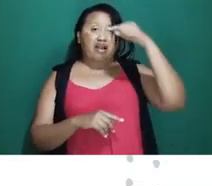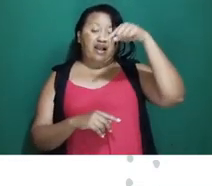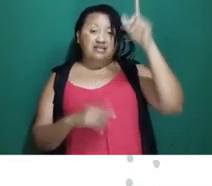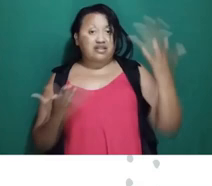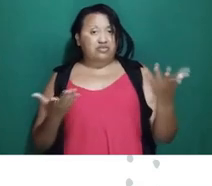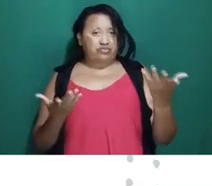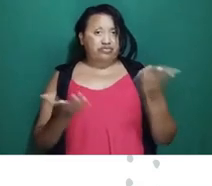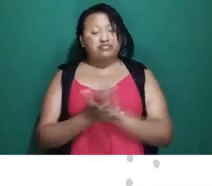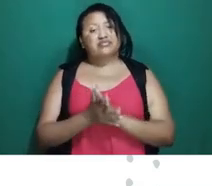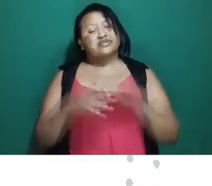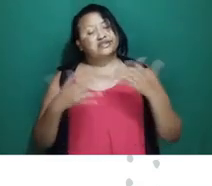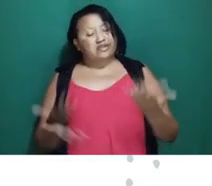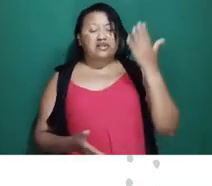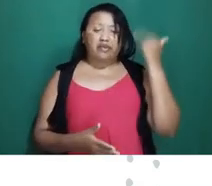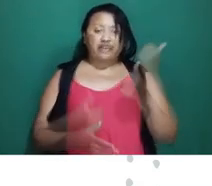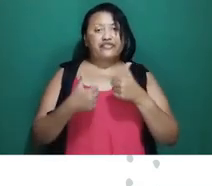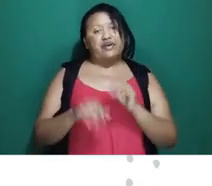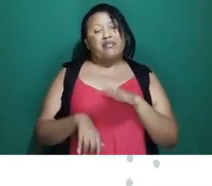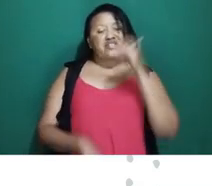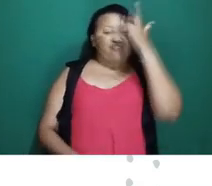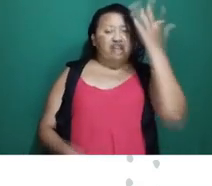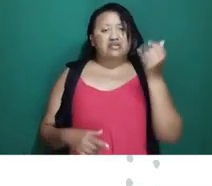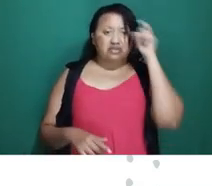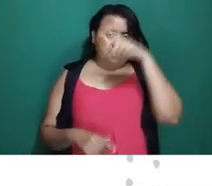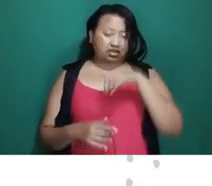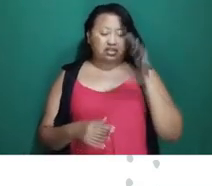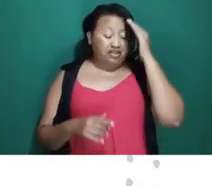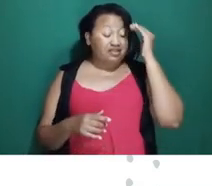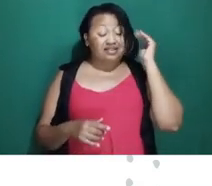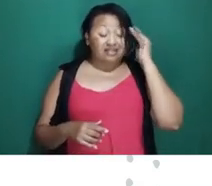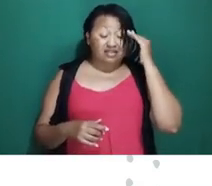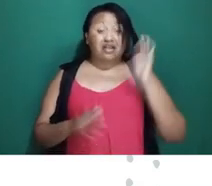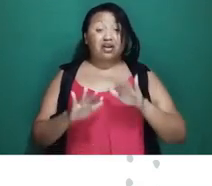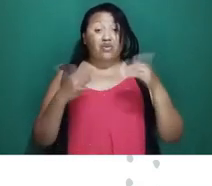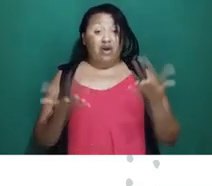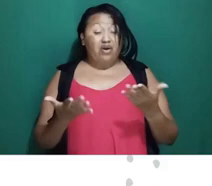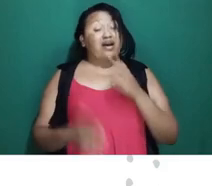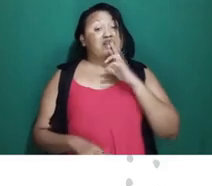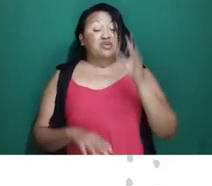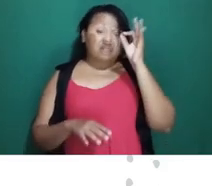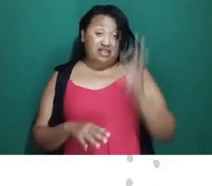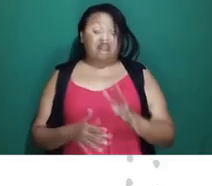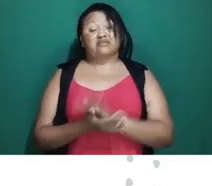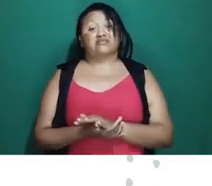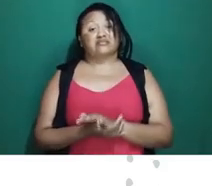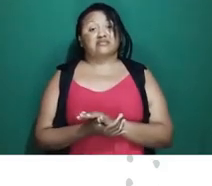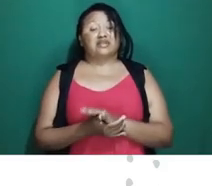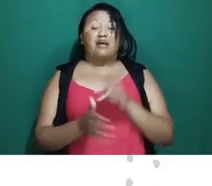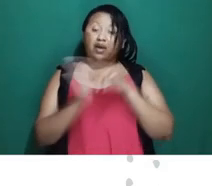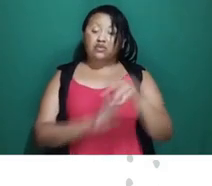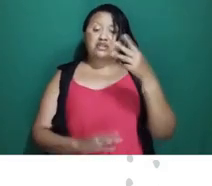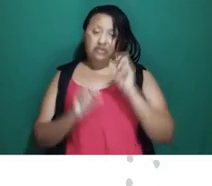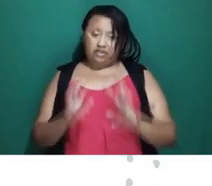sabendo disso fica bem mais fácil a gente entender Qual é a alternativa correta da questão 3